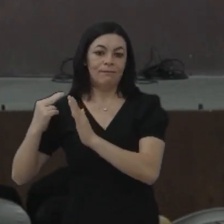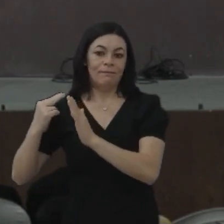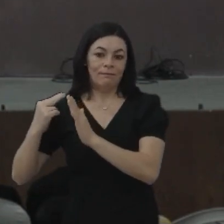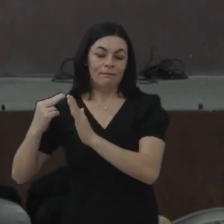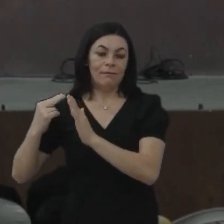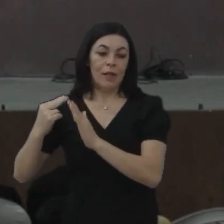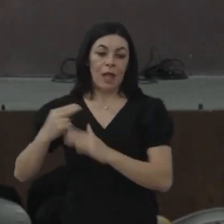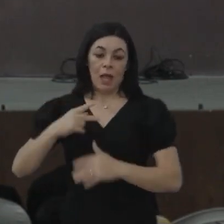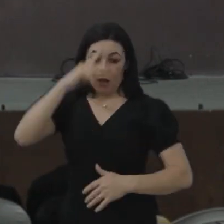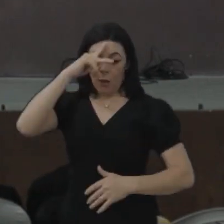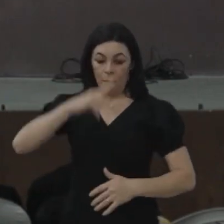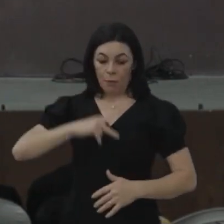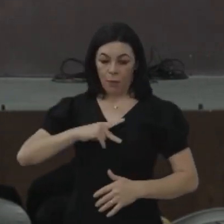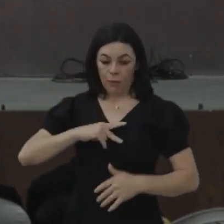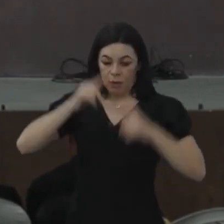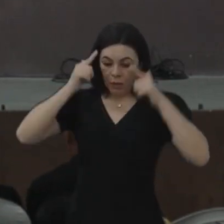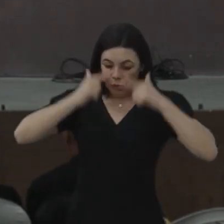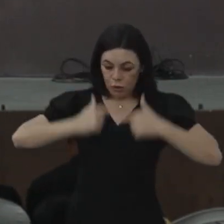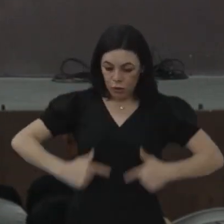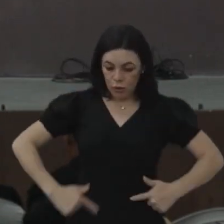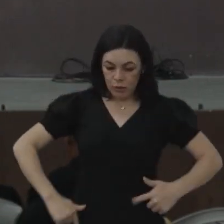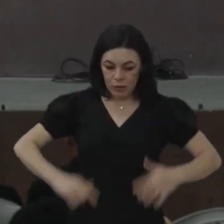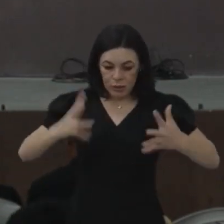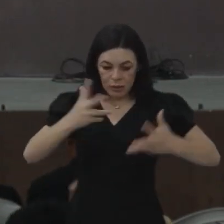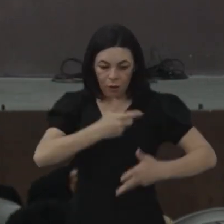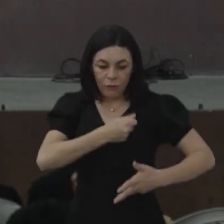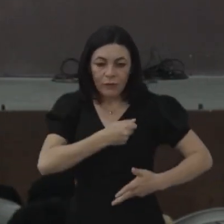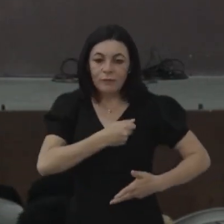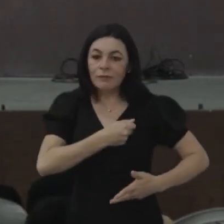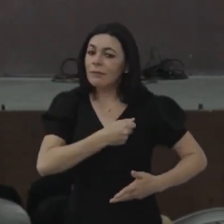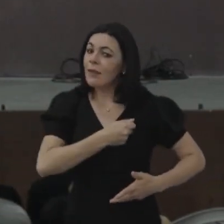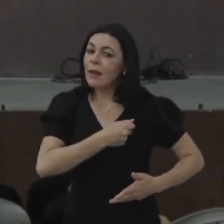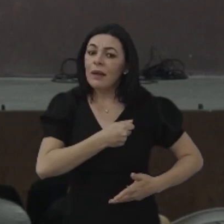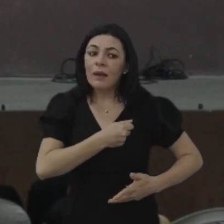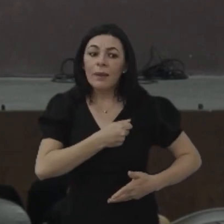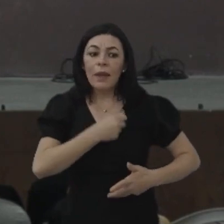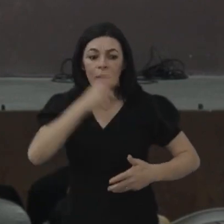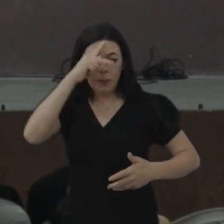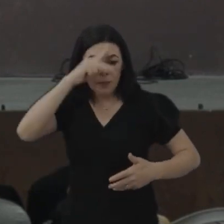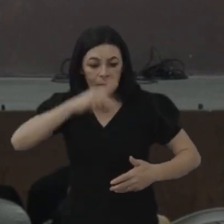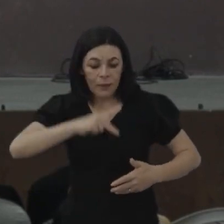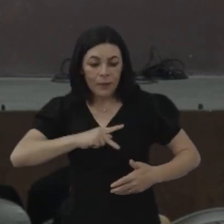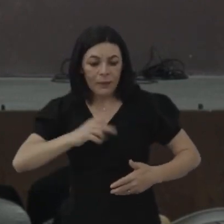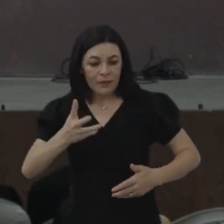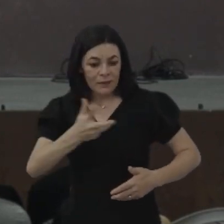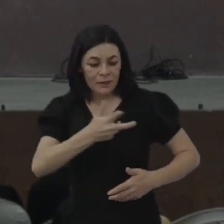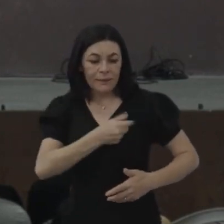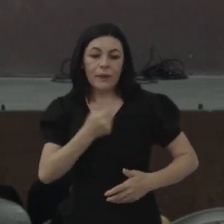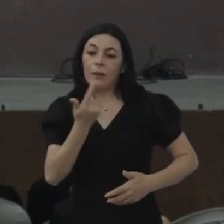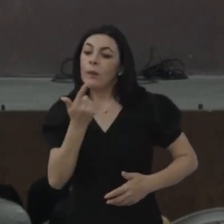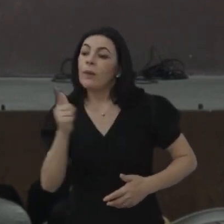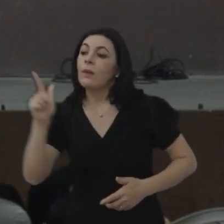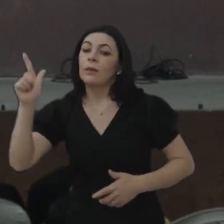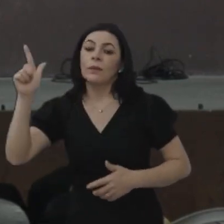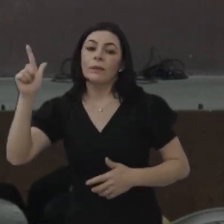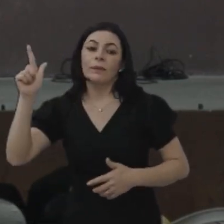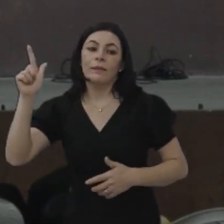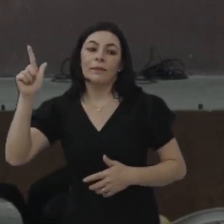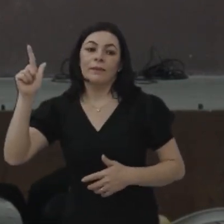são as nossas obras que nos santificam, que nos salvam. É a obra de outro, é a operação de outro que é feita em